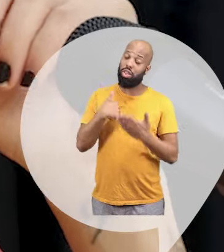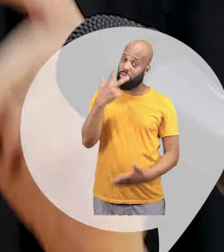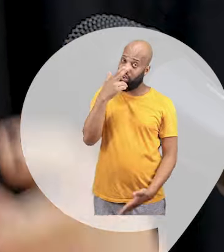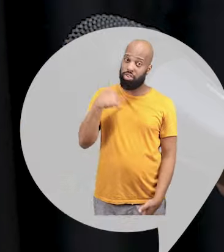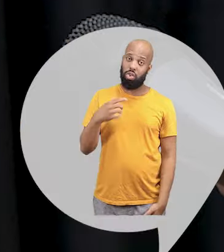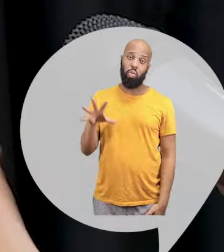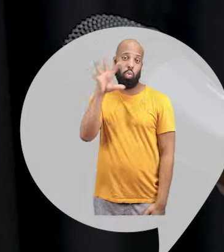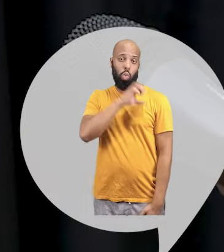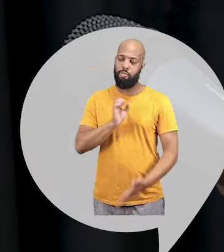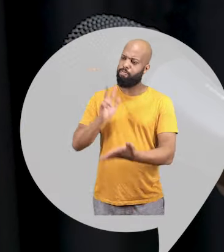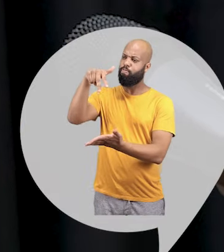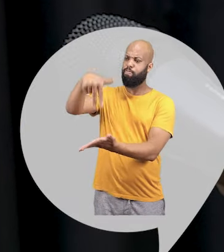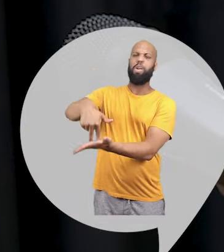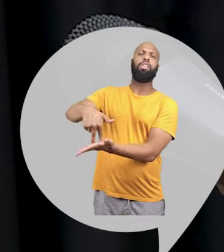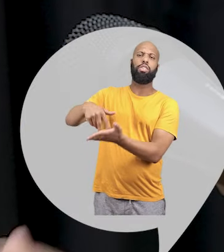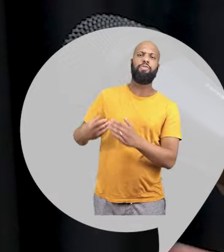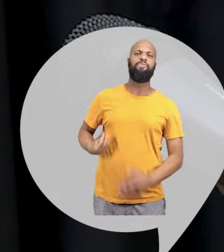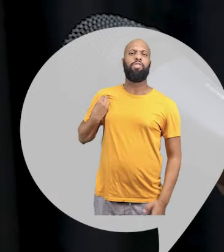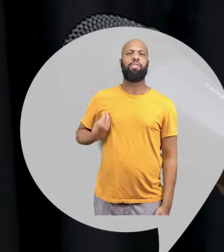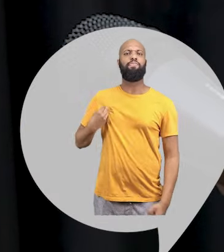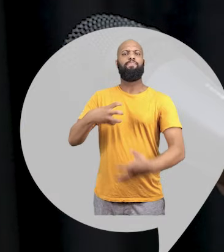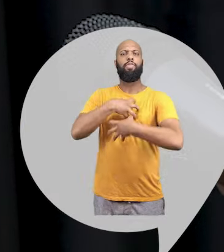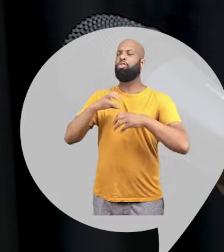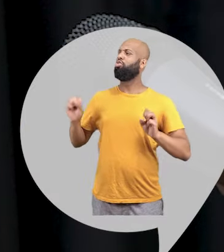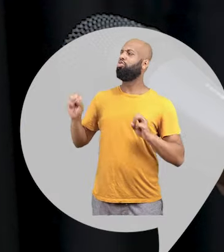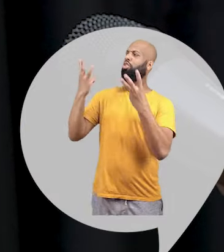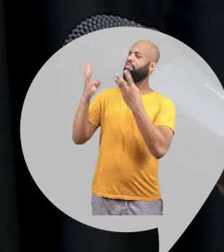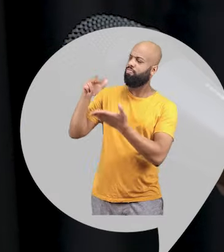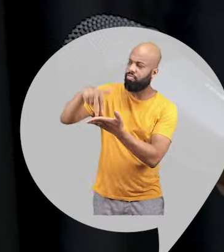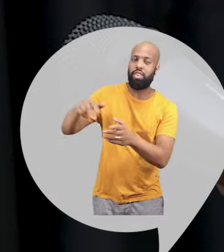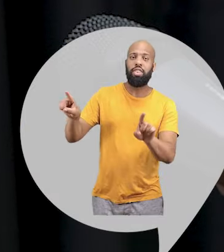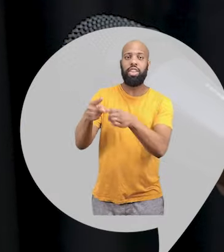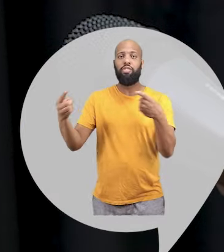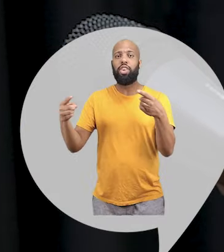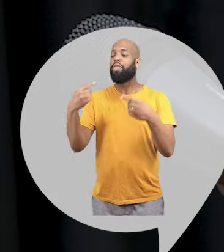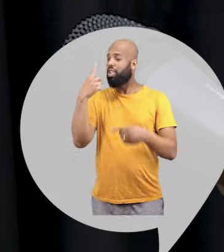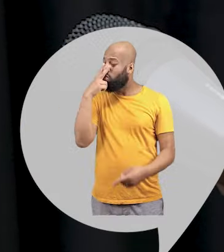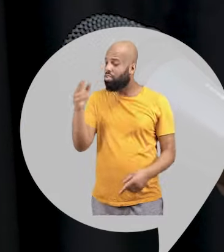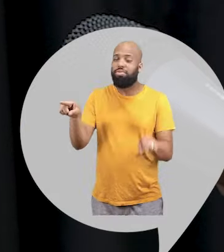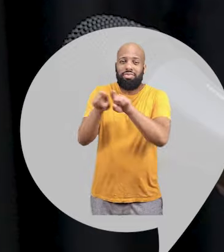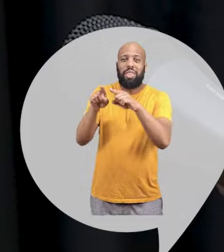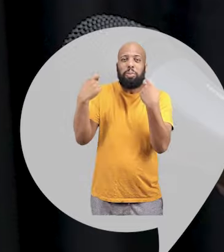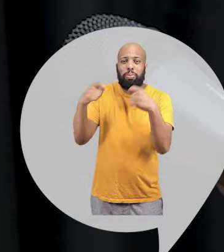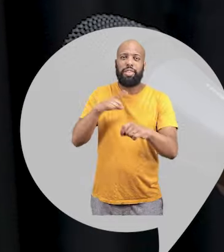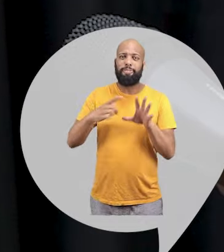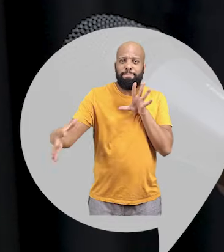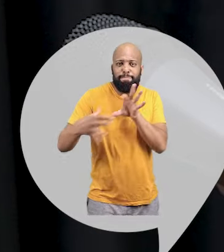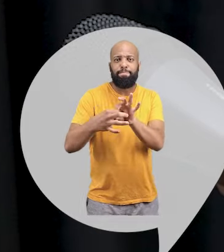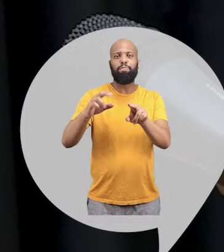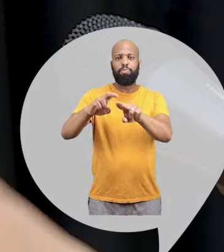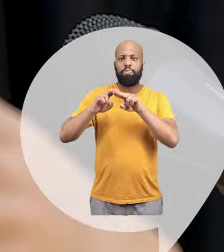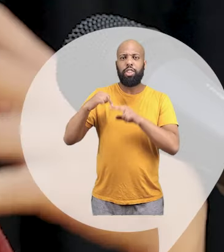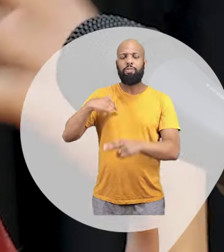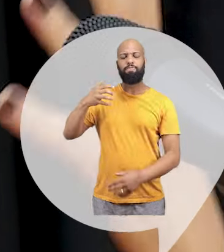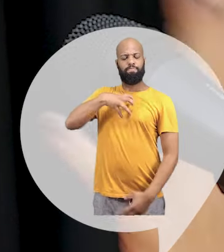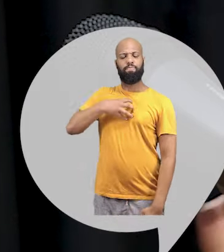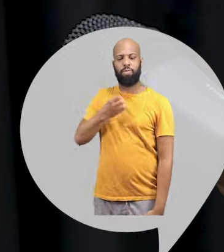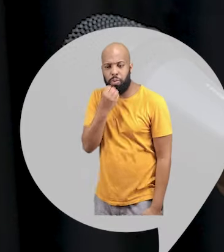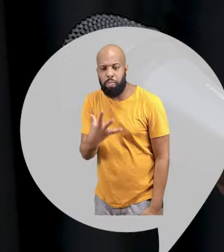que cara eu amo performar é onde eu me sinto viva a música para mim Ela também tem muito isso precisa ter uma conexão então por isso que eu